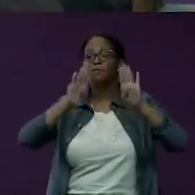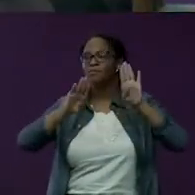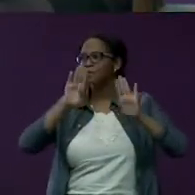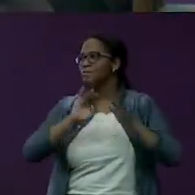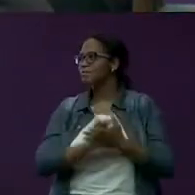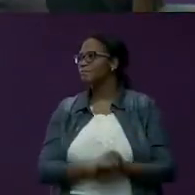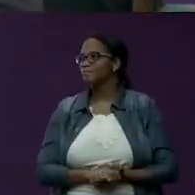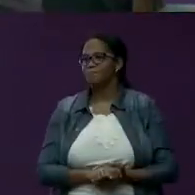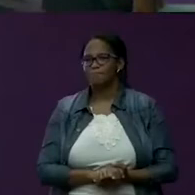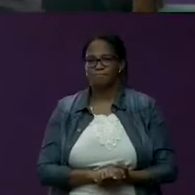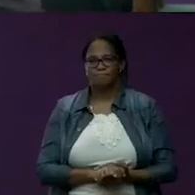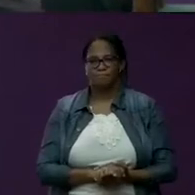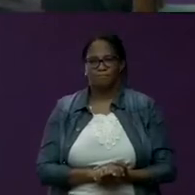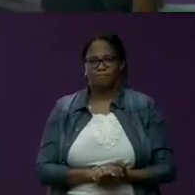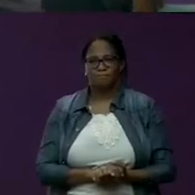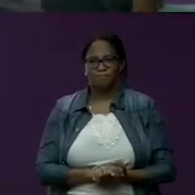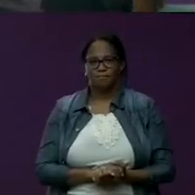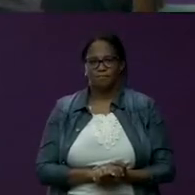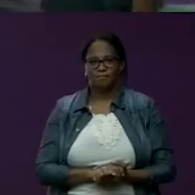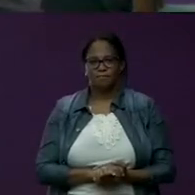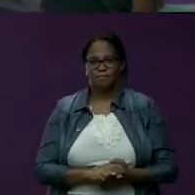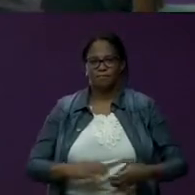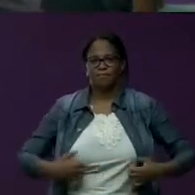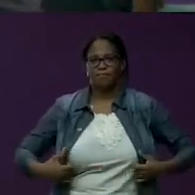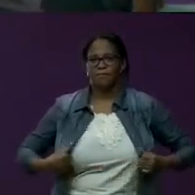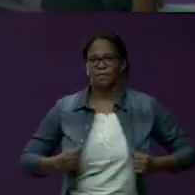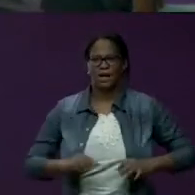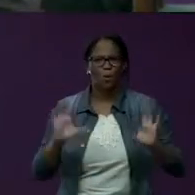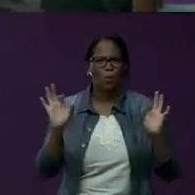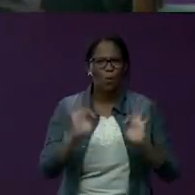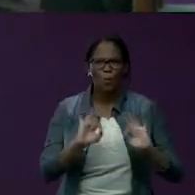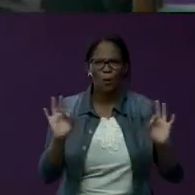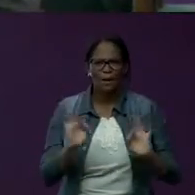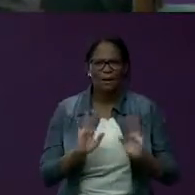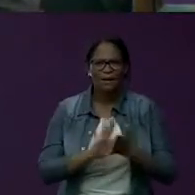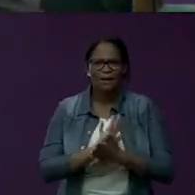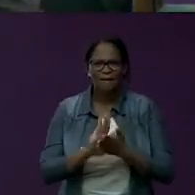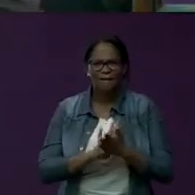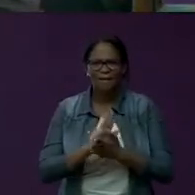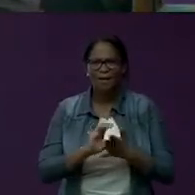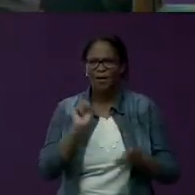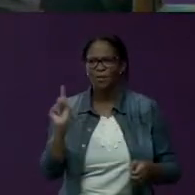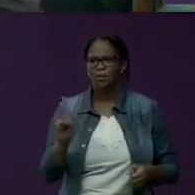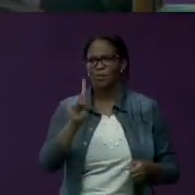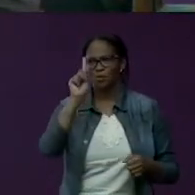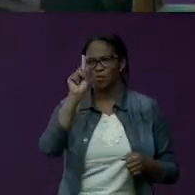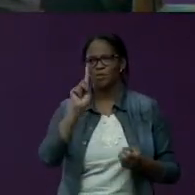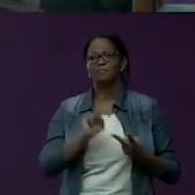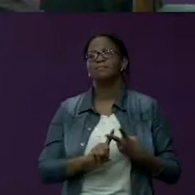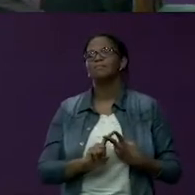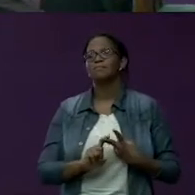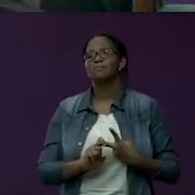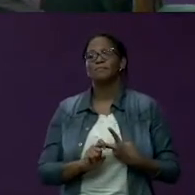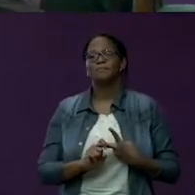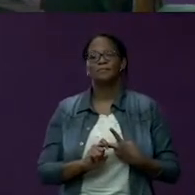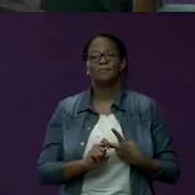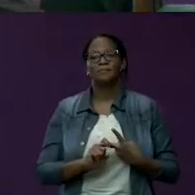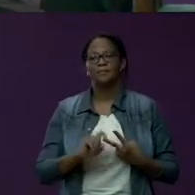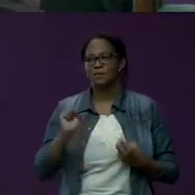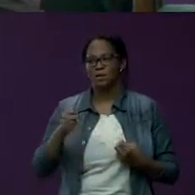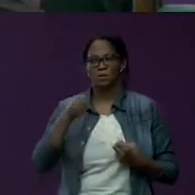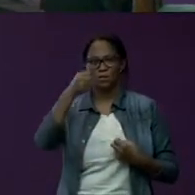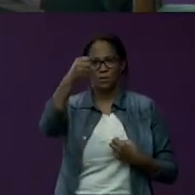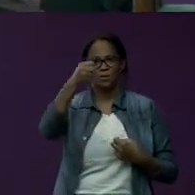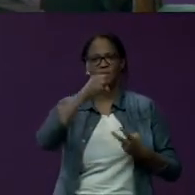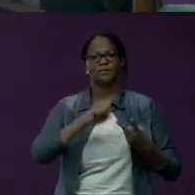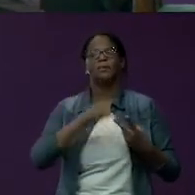Oi? Ninguém? Ah, não, ela quer fazer pergunta. Pode levar lá para ela.